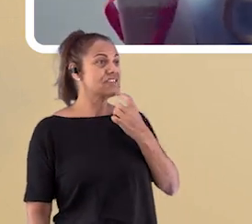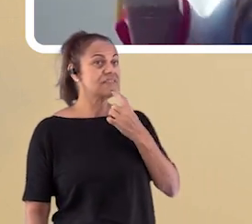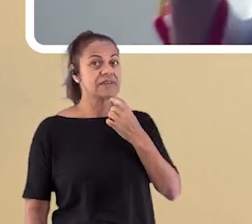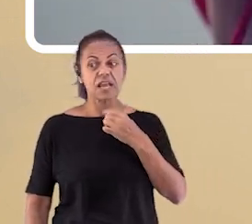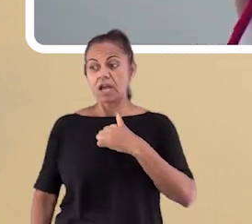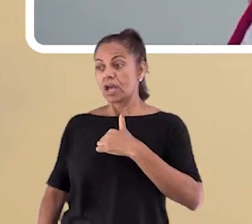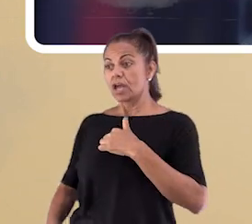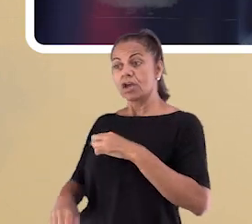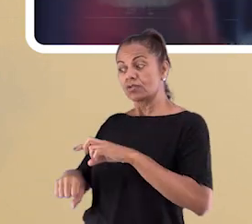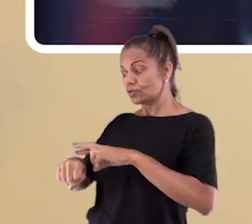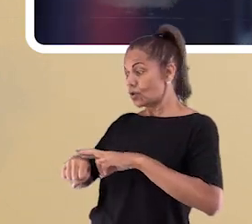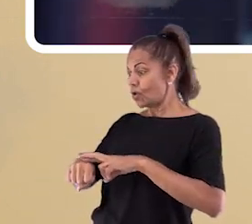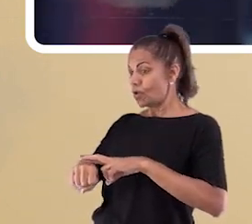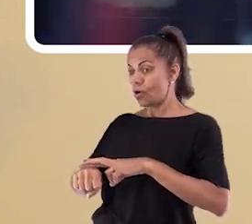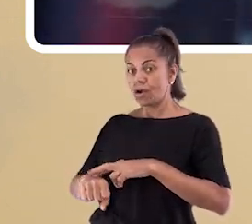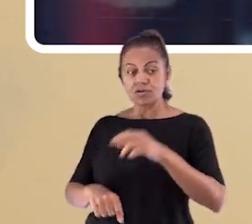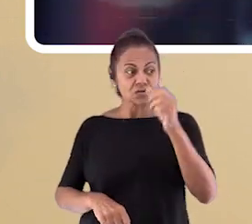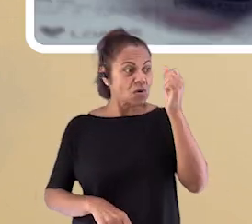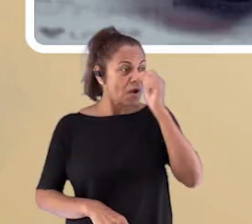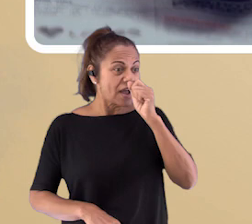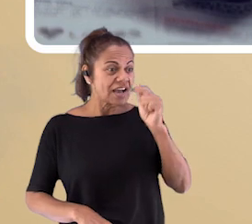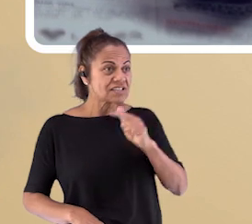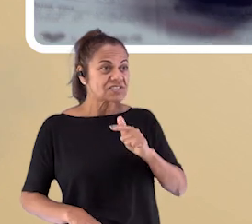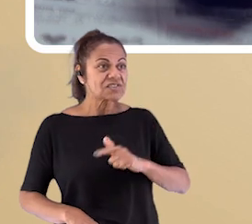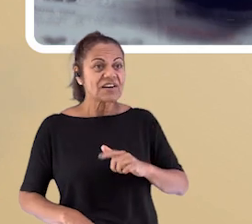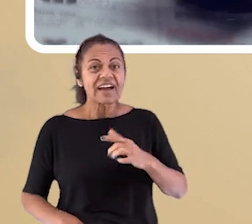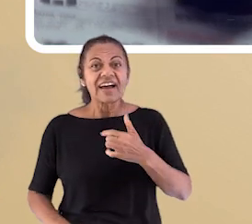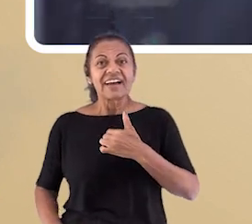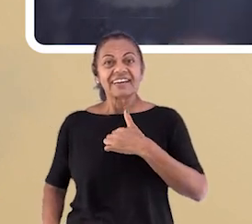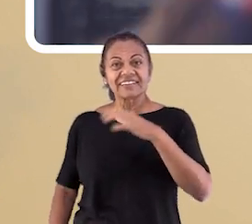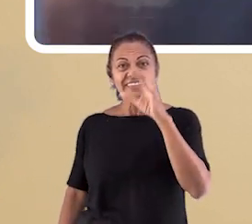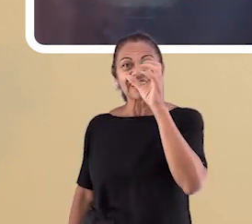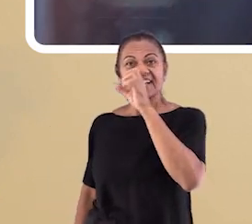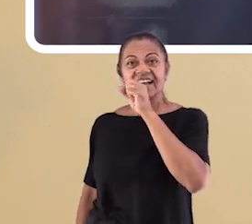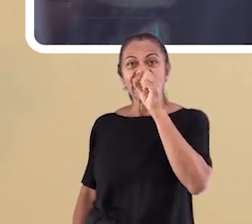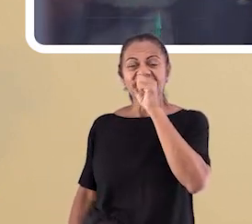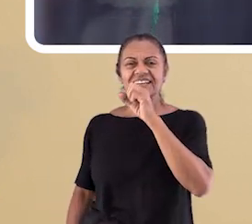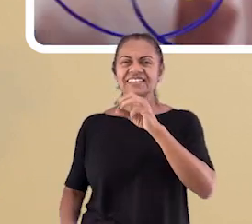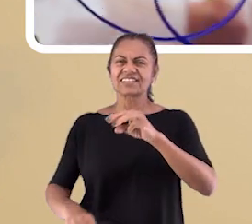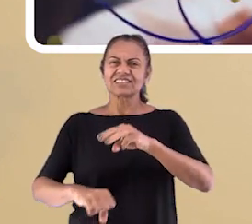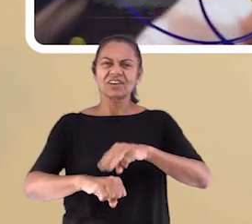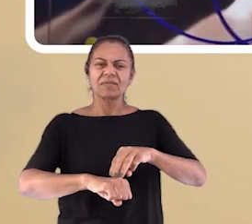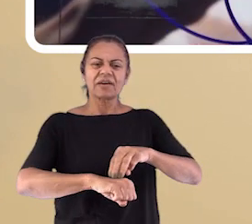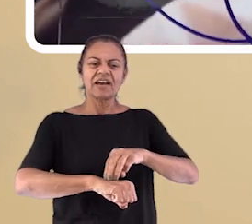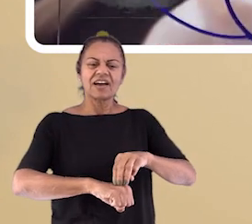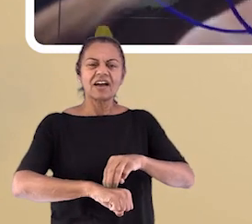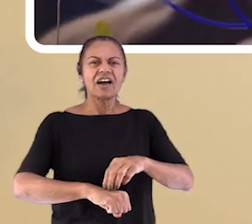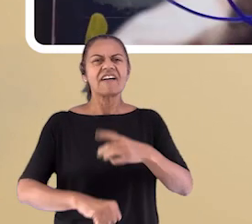Eu sou verde. Eu sou carminho. Eu sou roxo. Eu sou azul. Eu sou laranja. Eu sou marrom. Eu